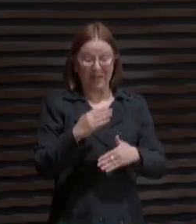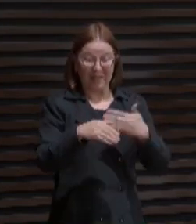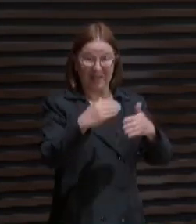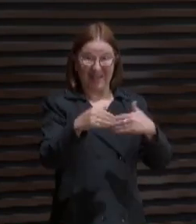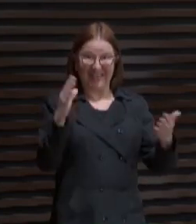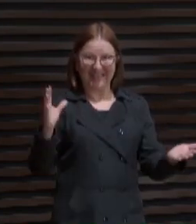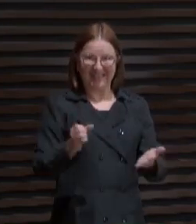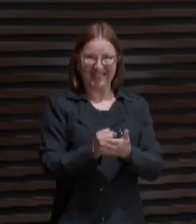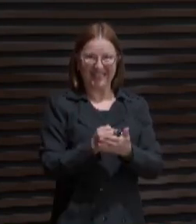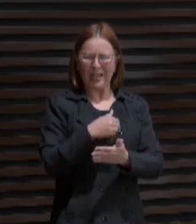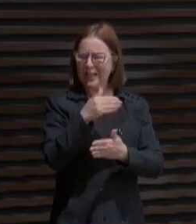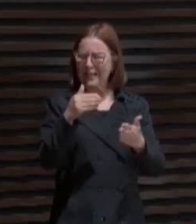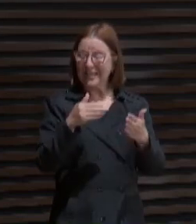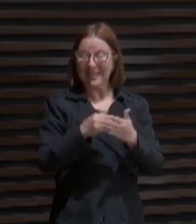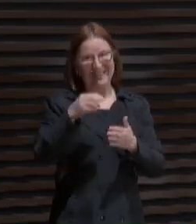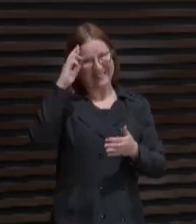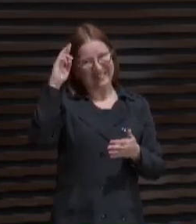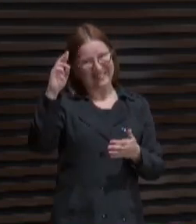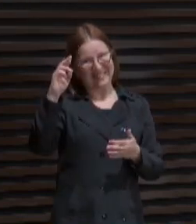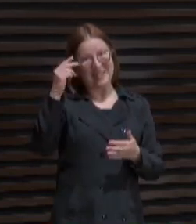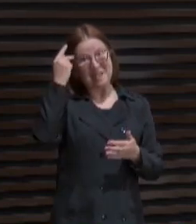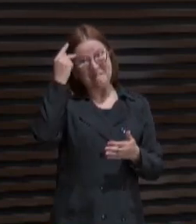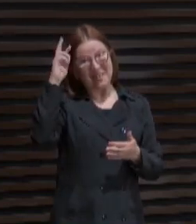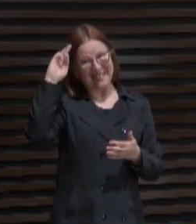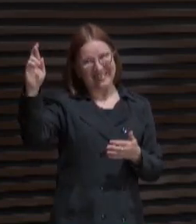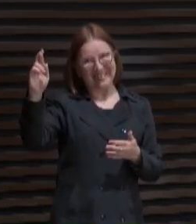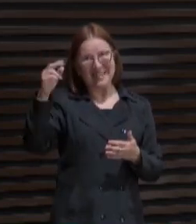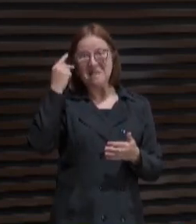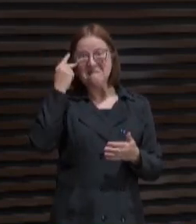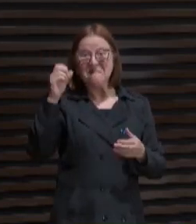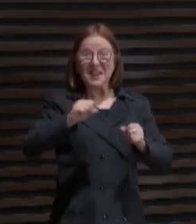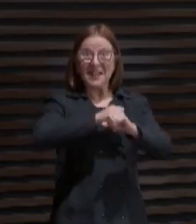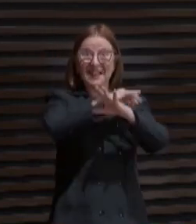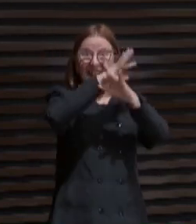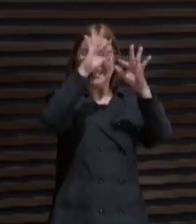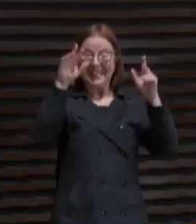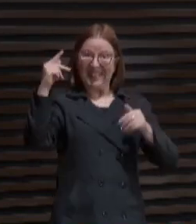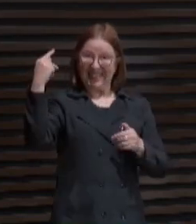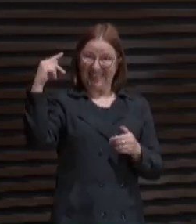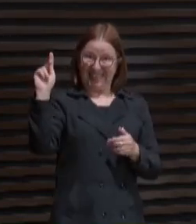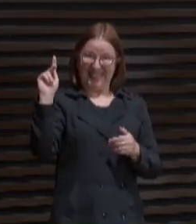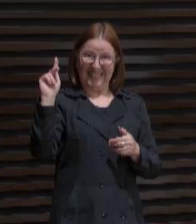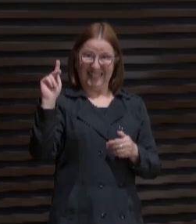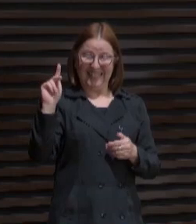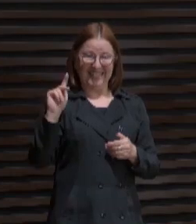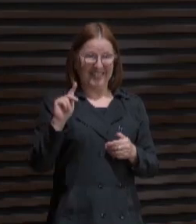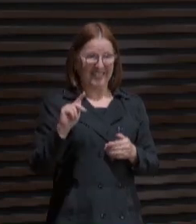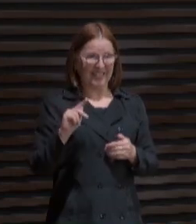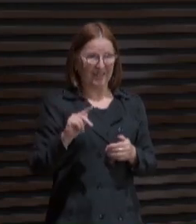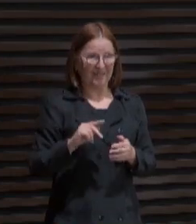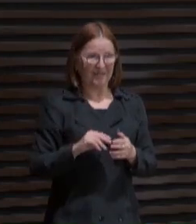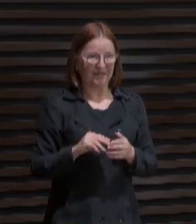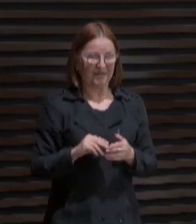é todo do Senhor, para o Senhor e para a glória exclusiva dEle. E Ele tem os seus e redime os seus do